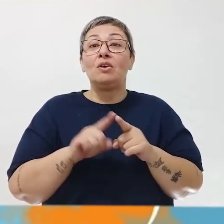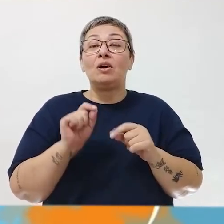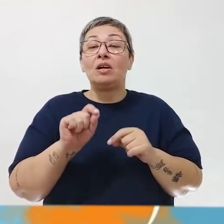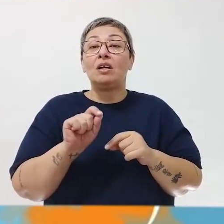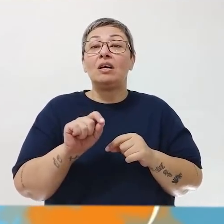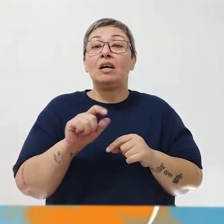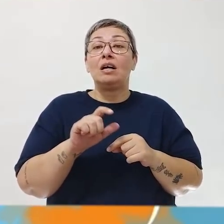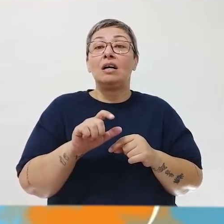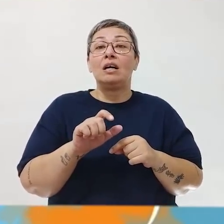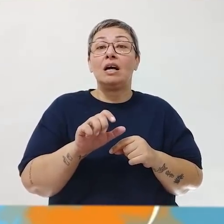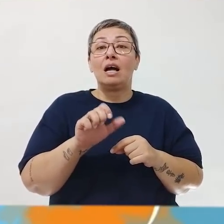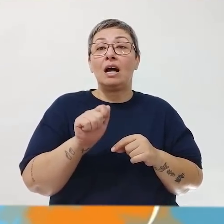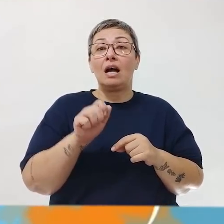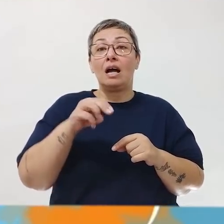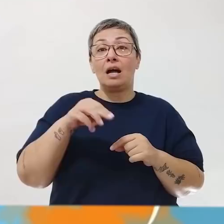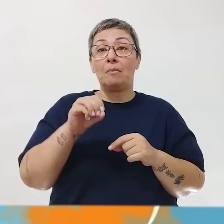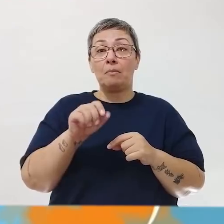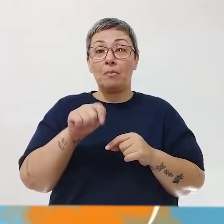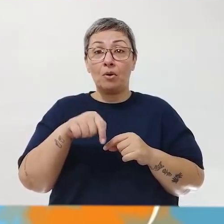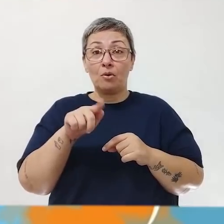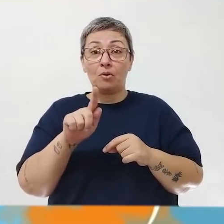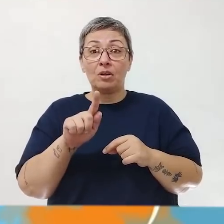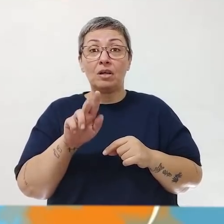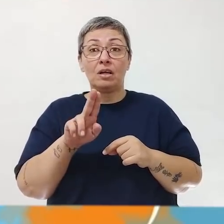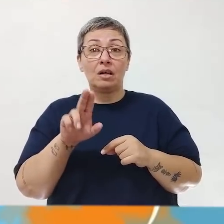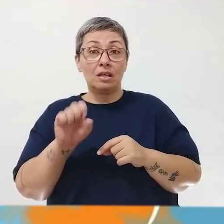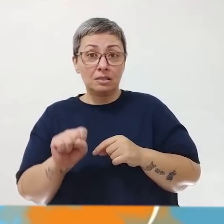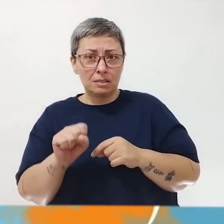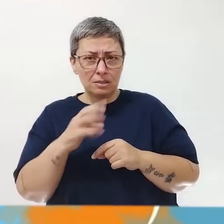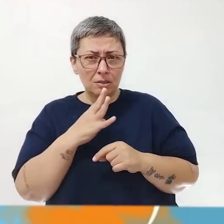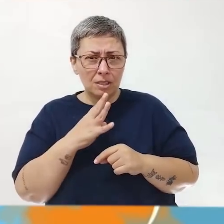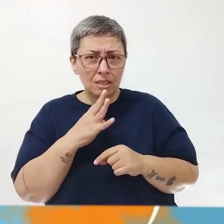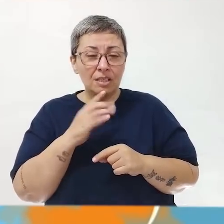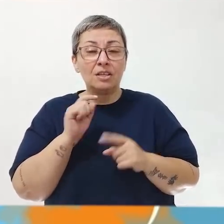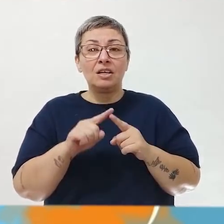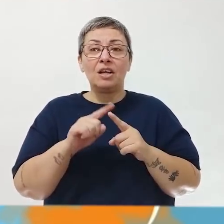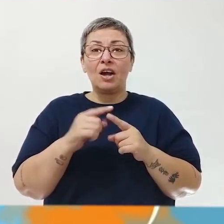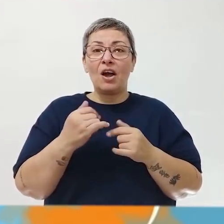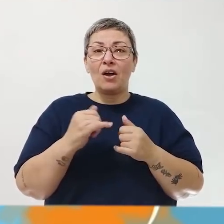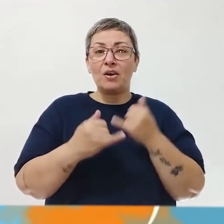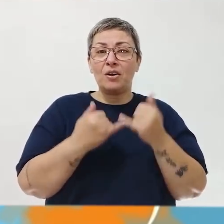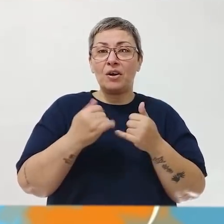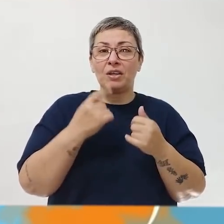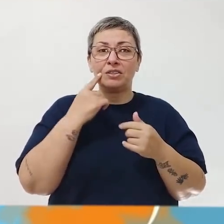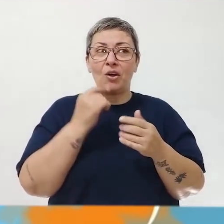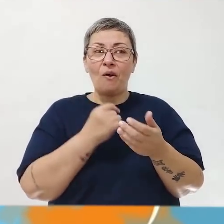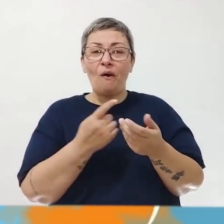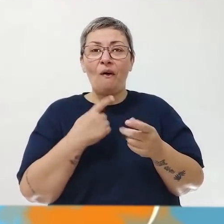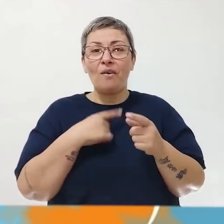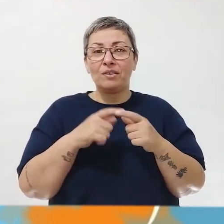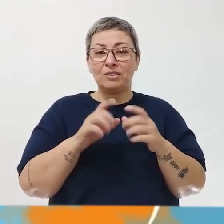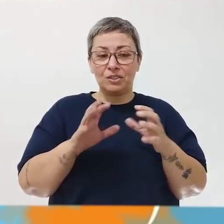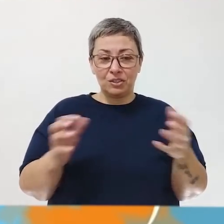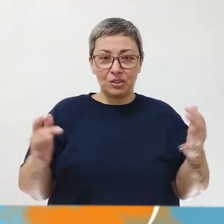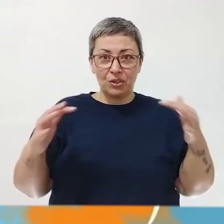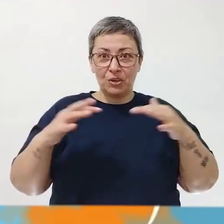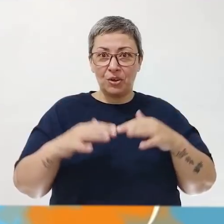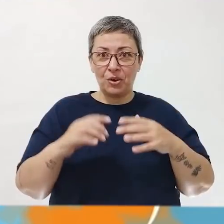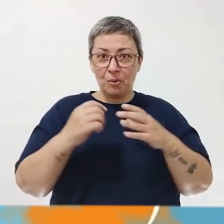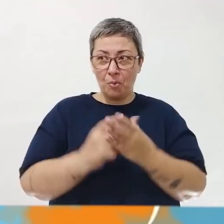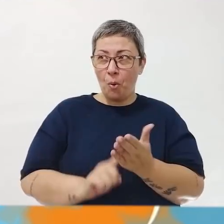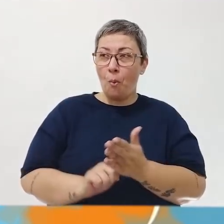jogo chamado Among Us. Vocês conhecem? Esse é um jogo que simula uma tripulação a bordo de uma